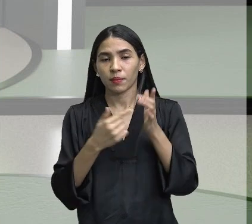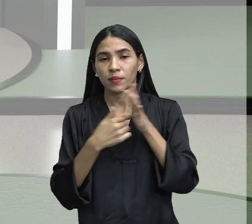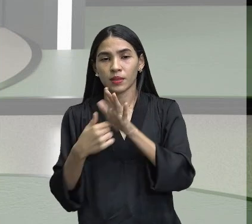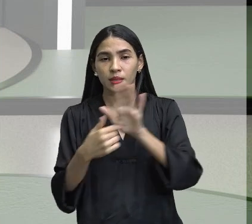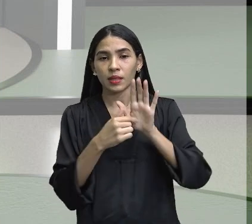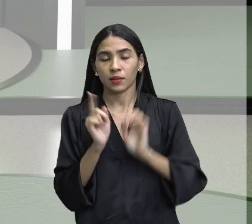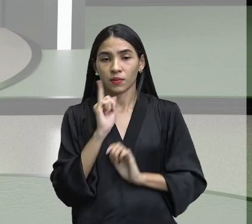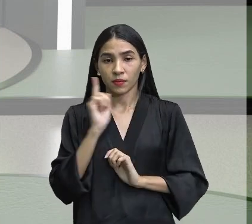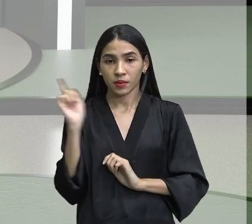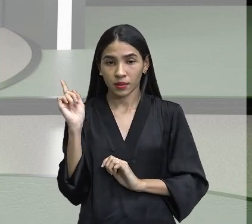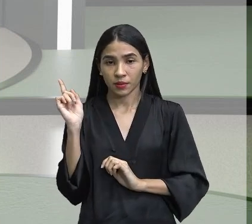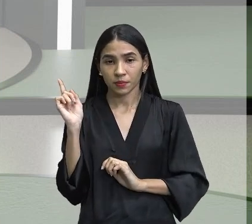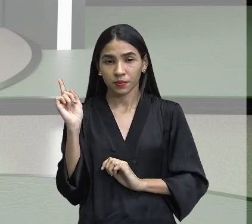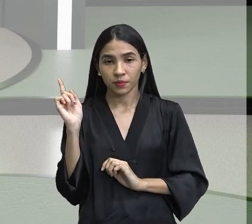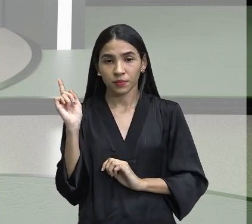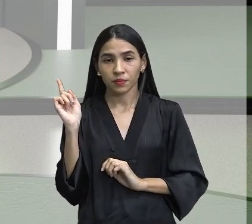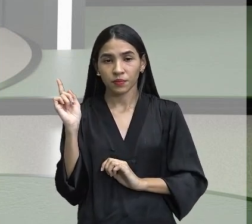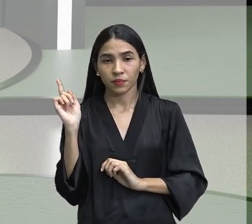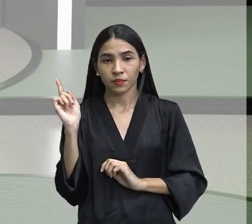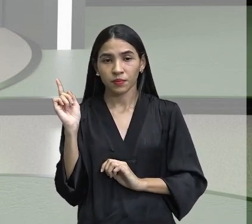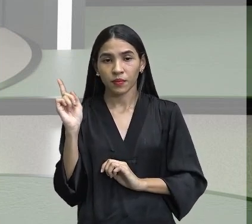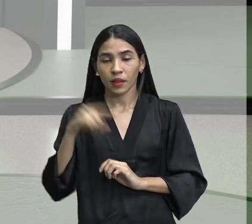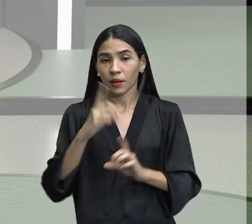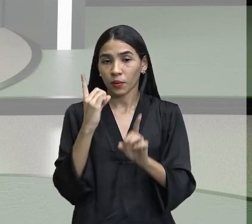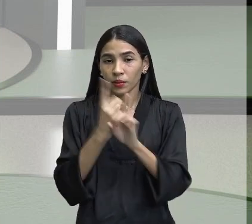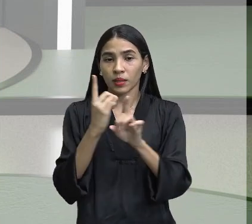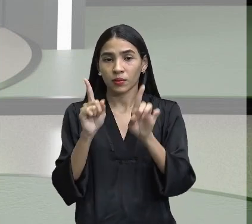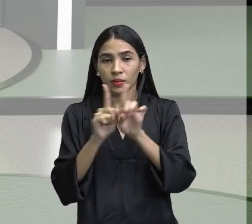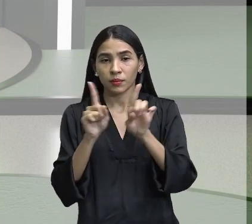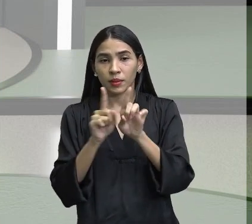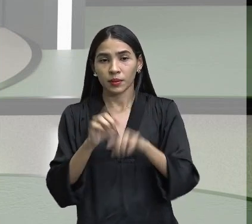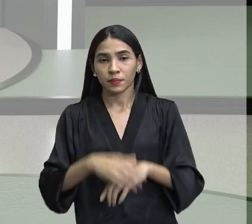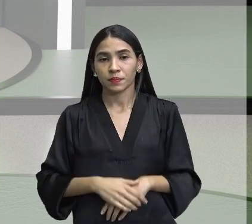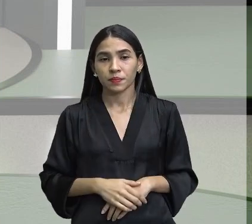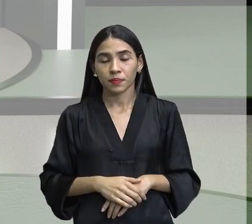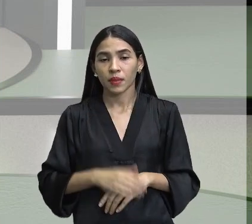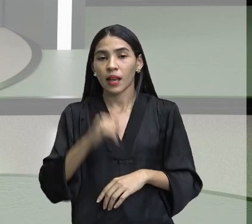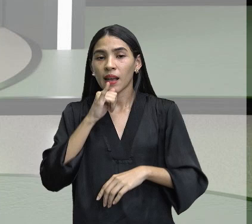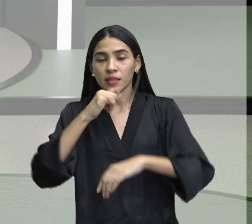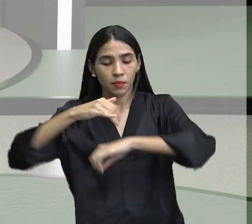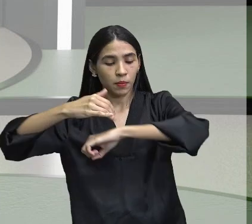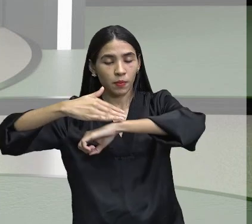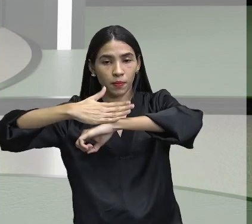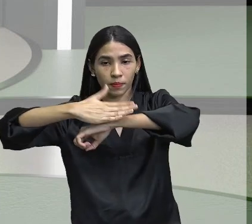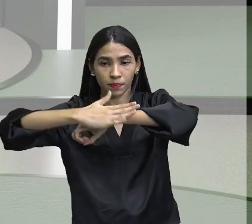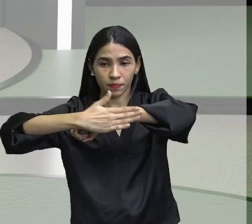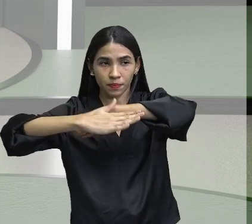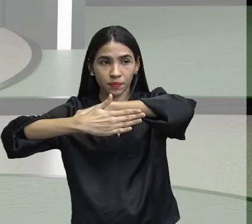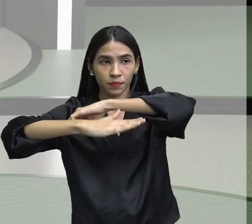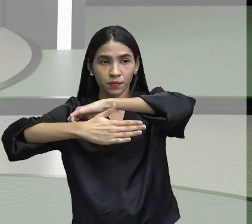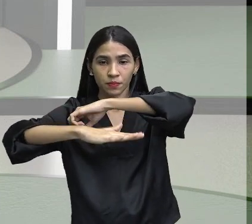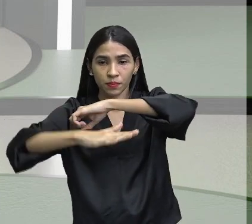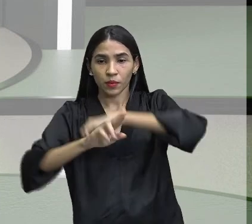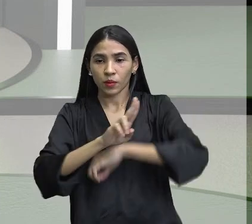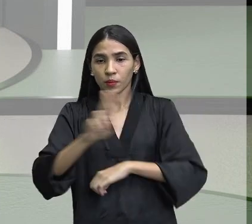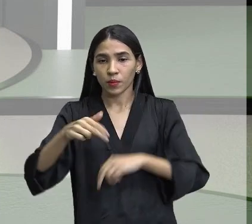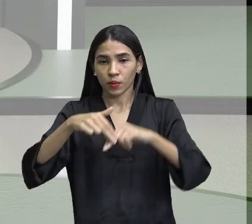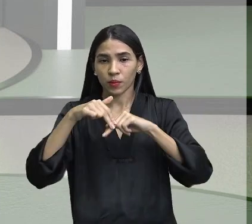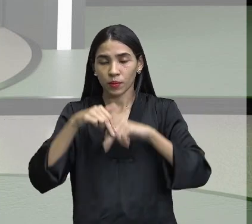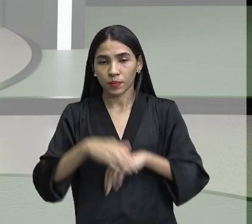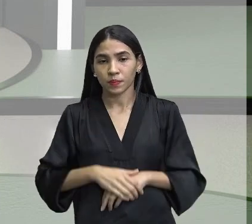aqui para vocês. Ele é encontrado em lagos, por isso o nome lacustris,